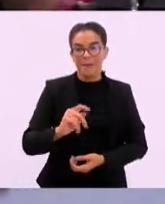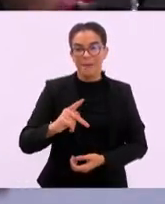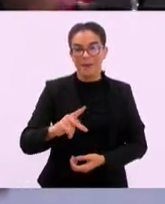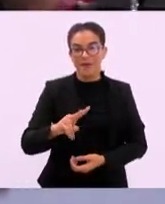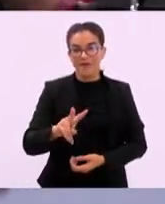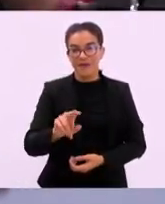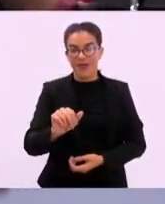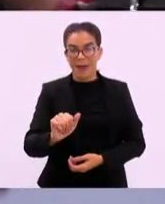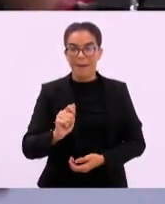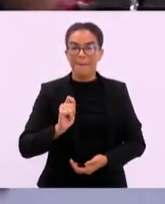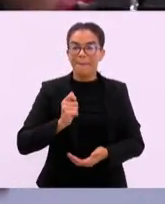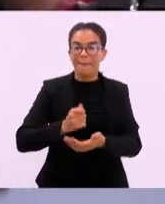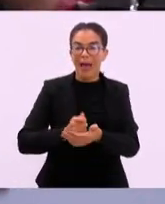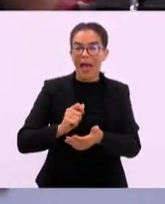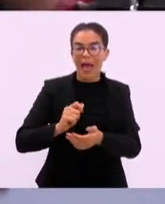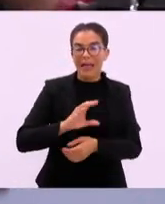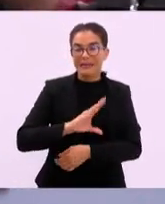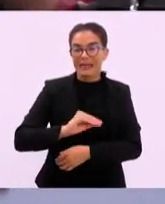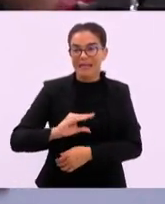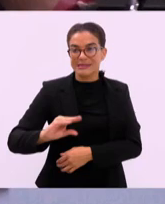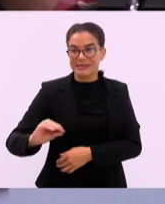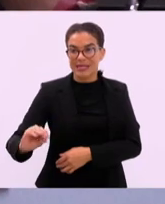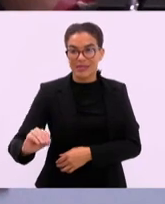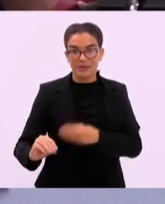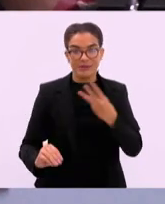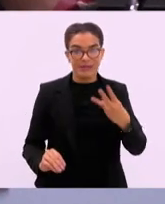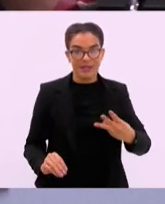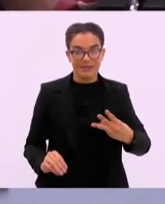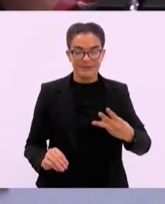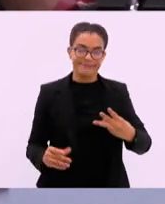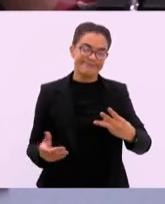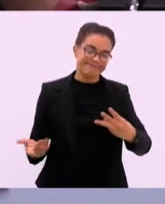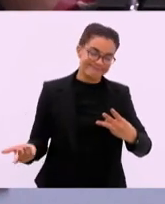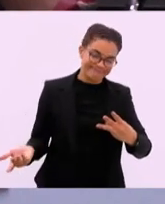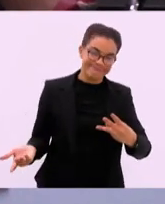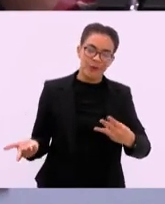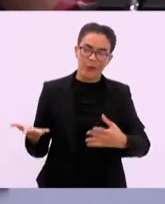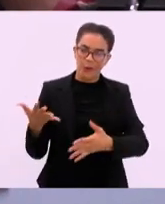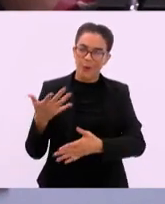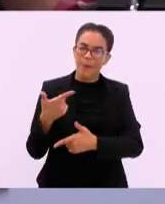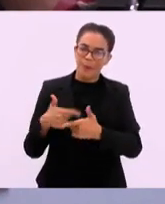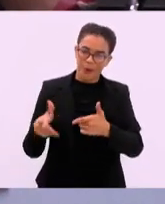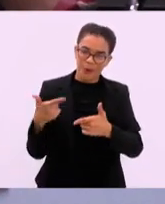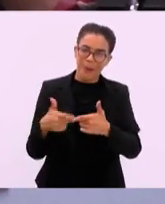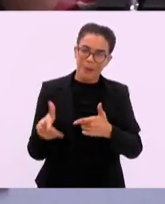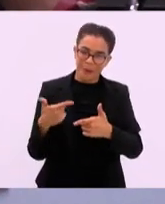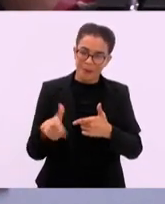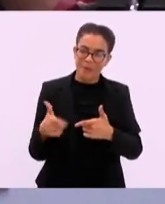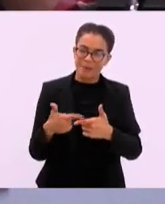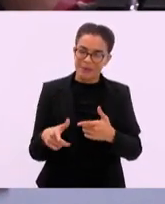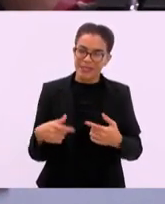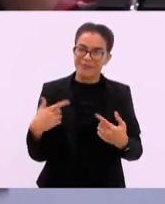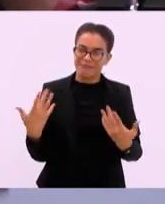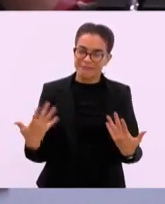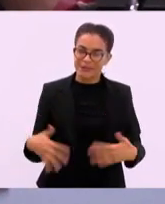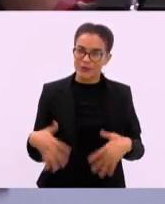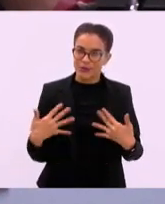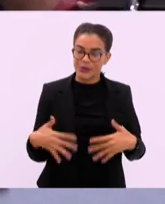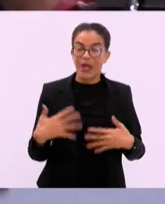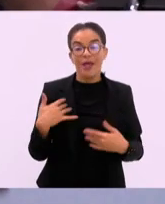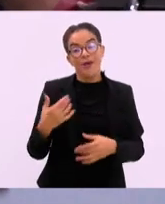tinha pago. Isso é uma tragédia. Tragédia. Uma tragédia. Então, eu criei um